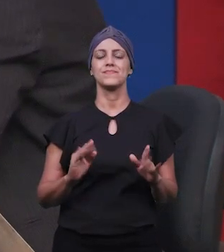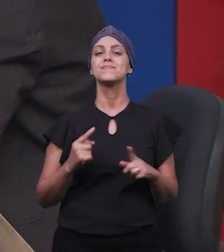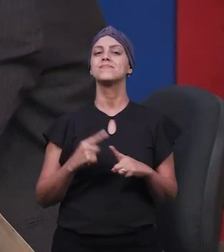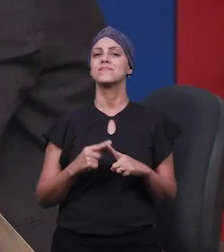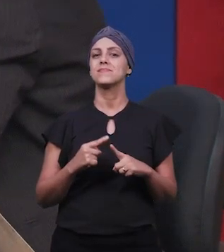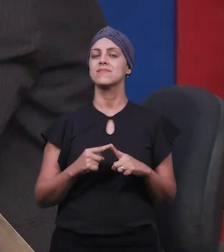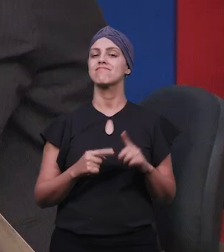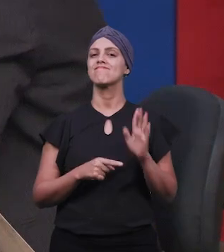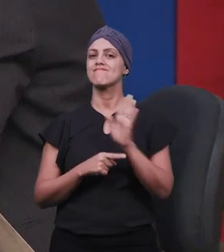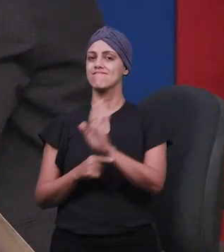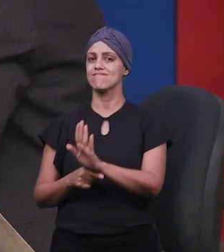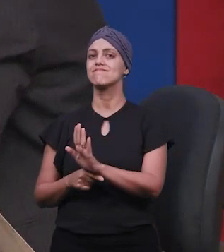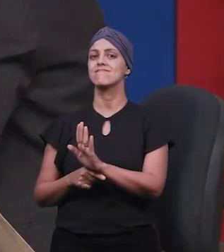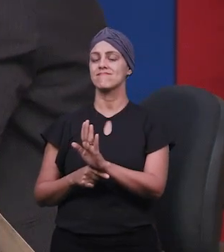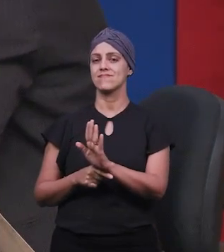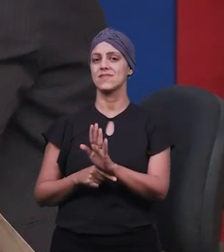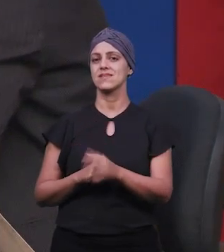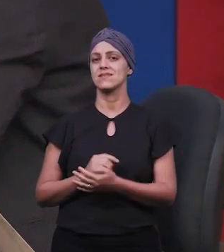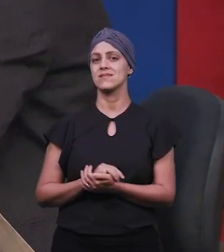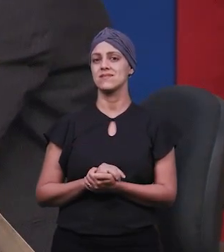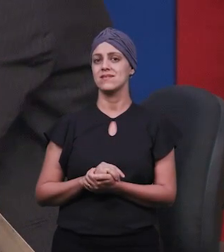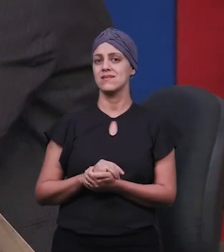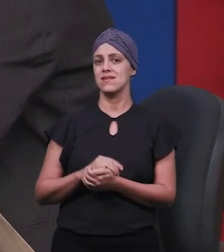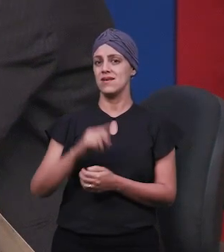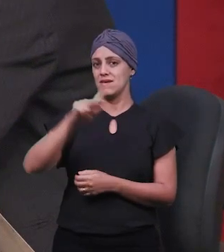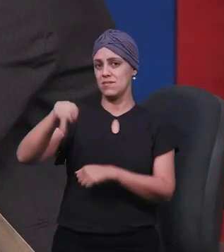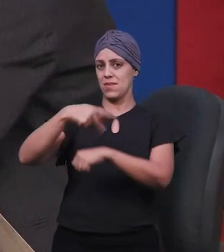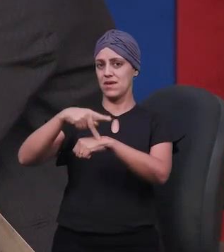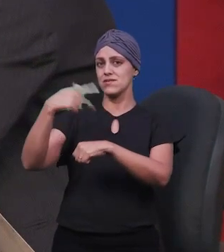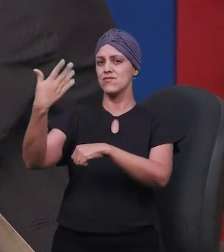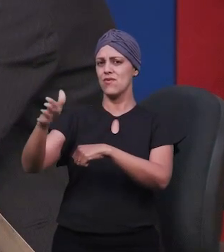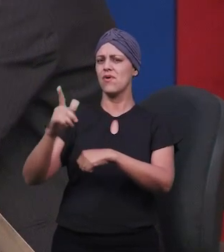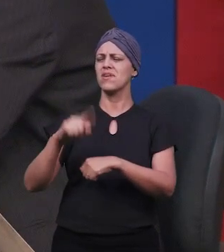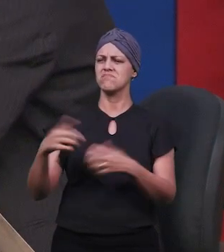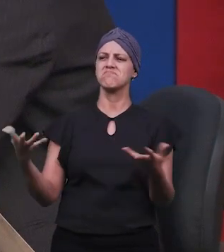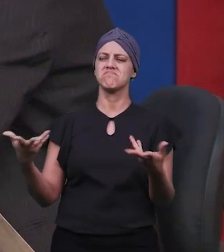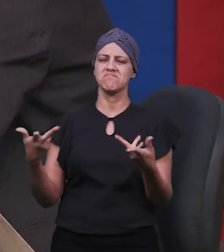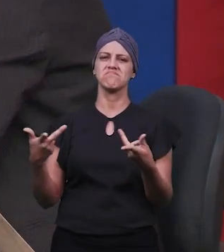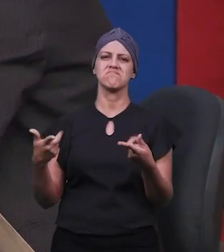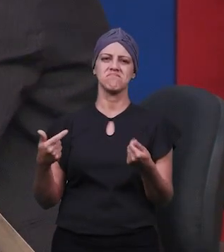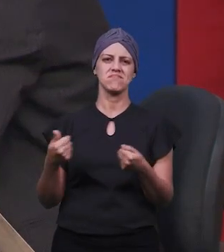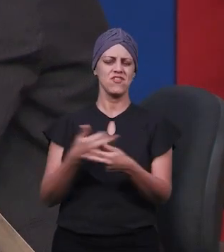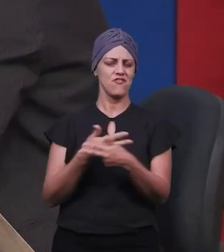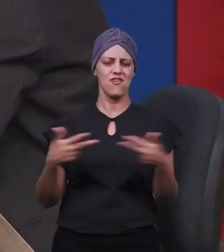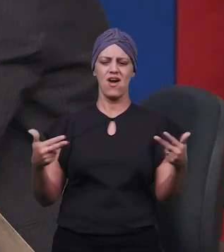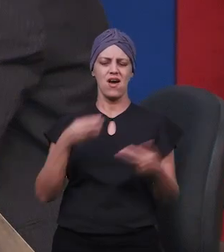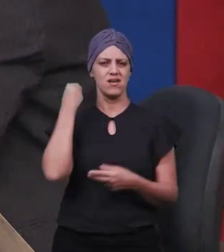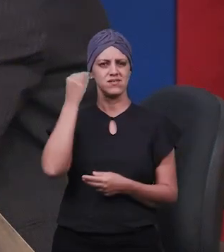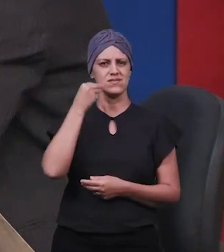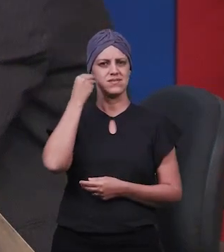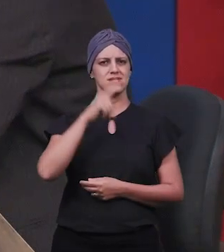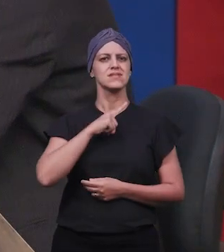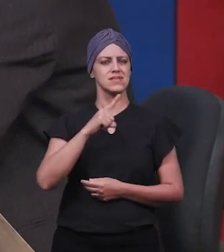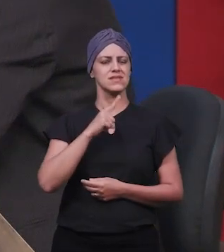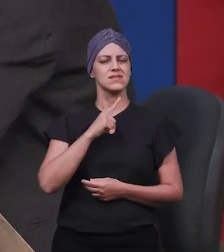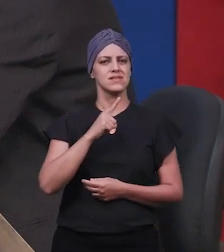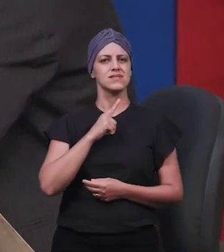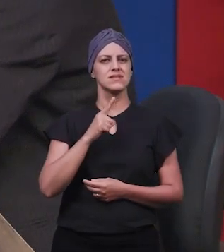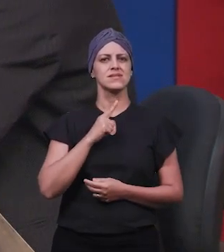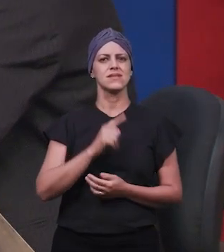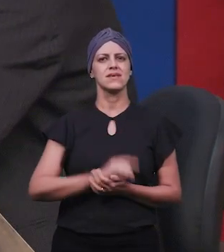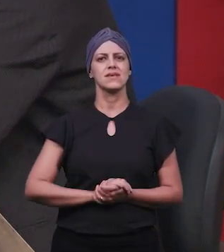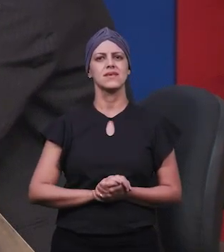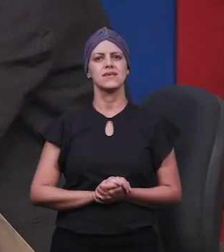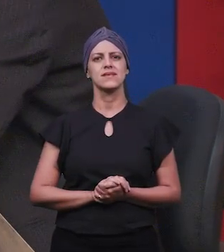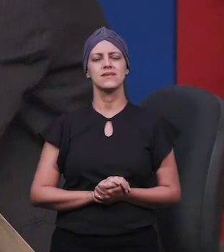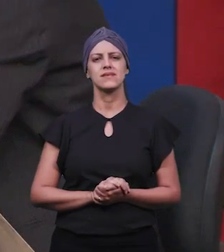assim, a assistência ao exterior, ela tem sido algo maravilhoso, tem tido grandes experiências